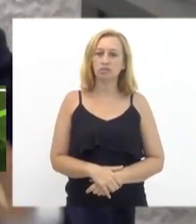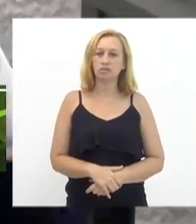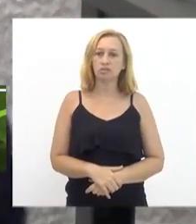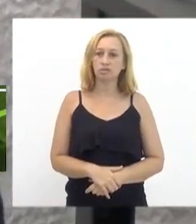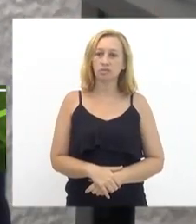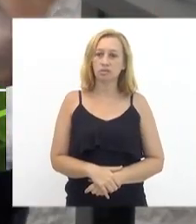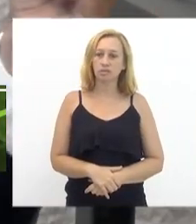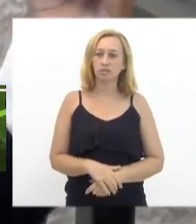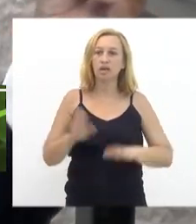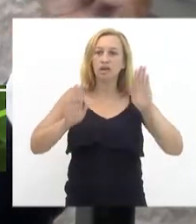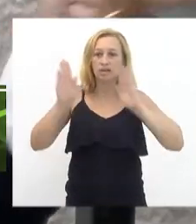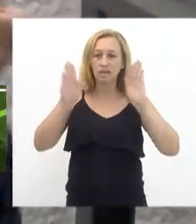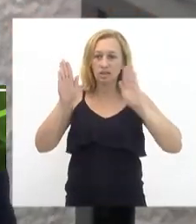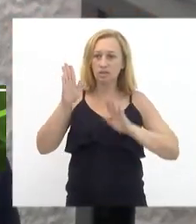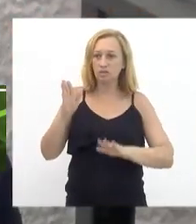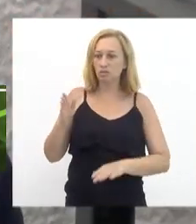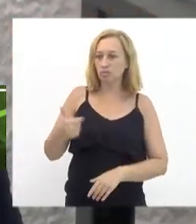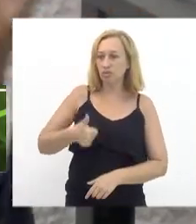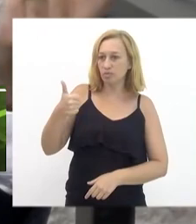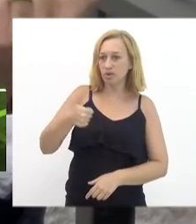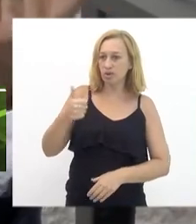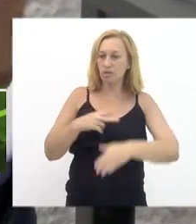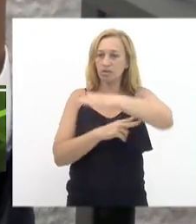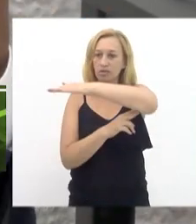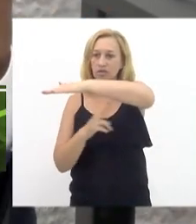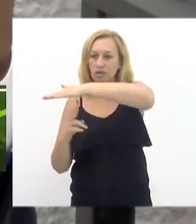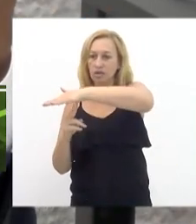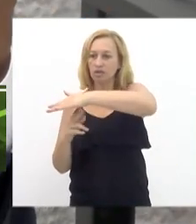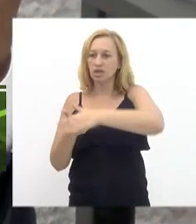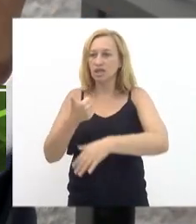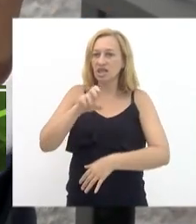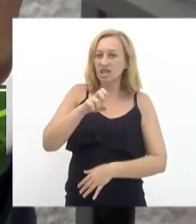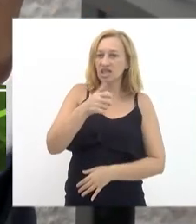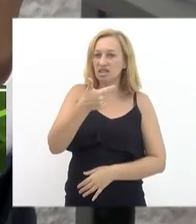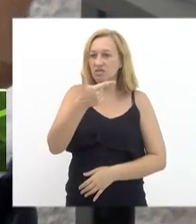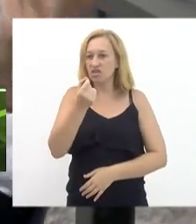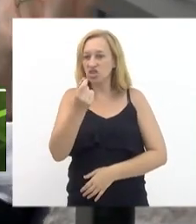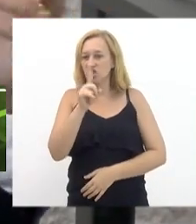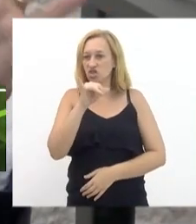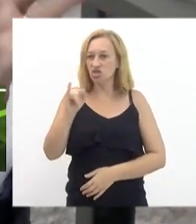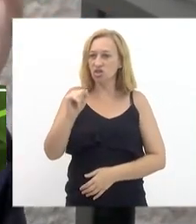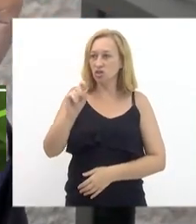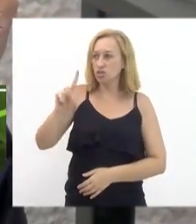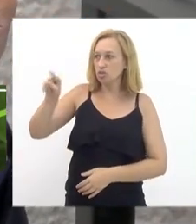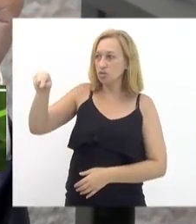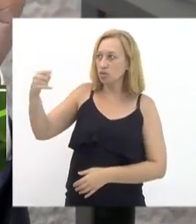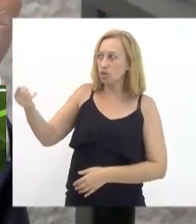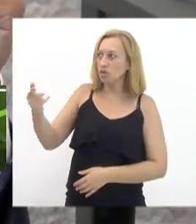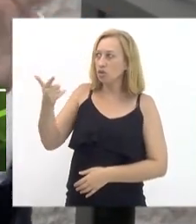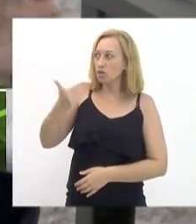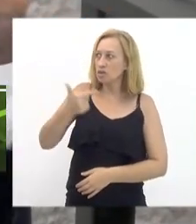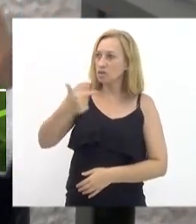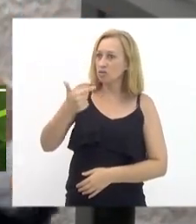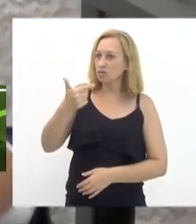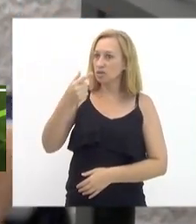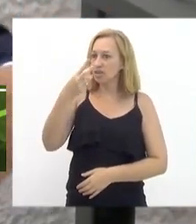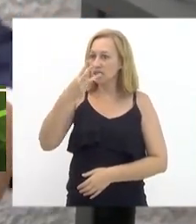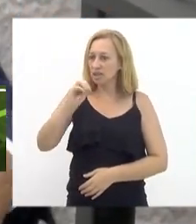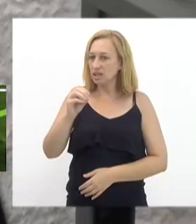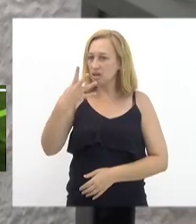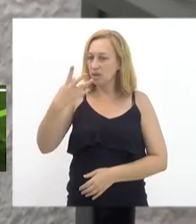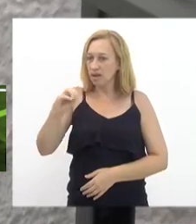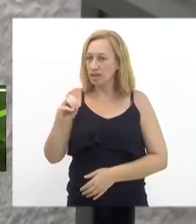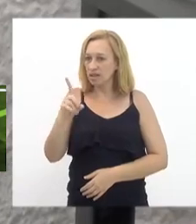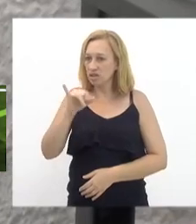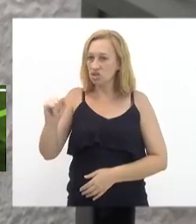da licitação do primeiro viaduto vai para o mercado Dentro de 15 20 dias e o segundo mais ou menos e 30 40 dias os